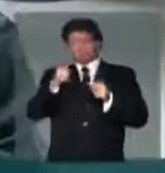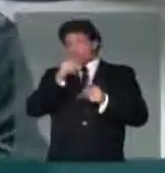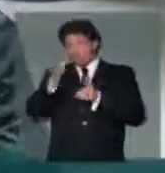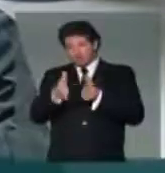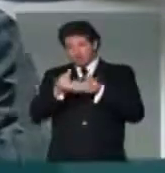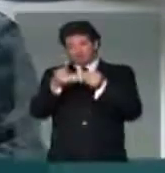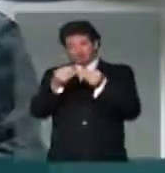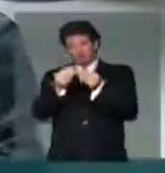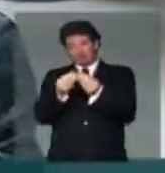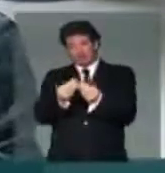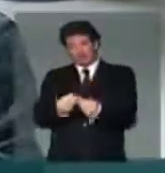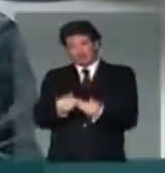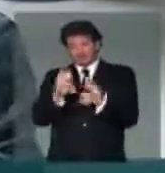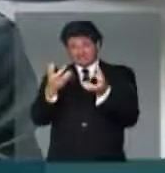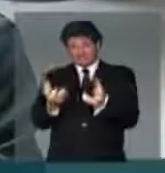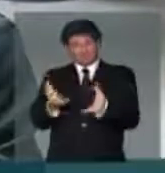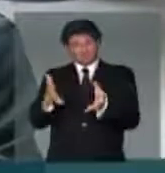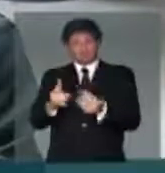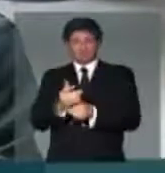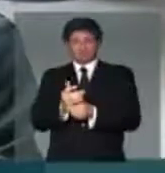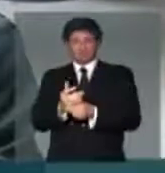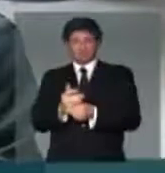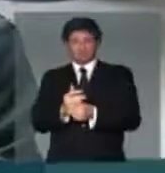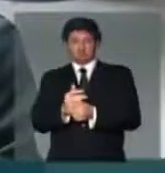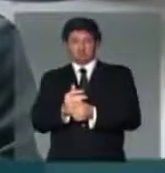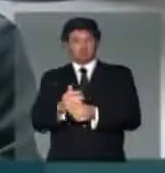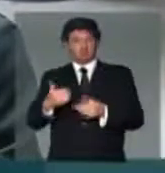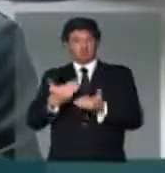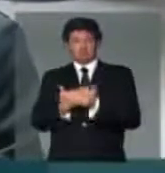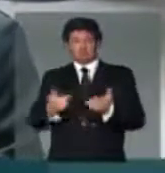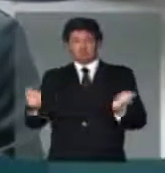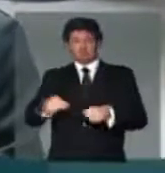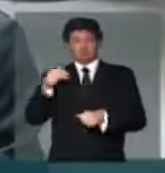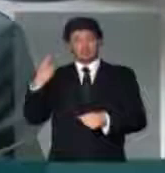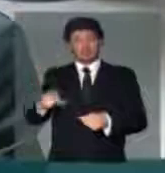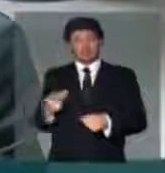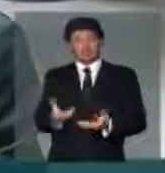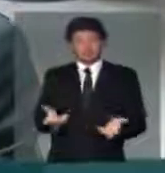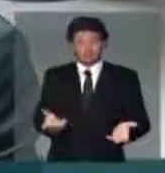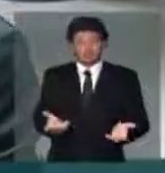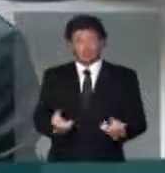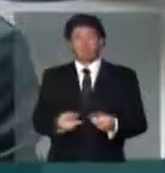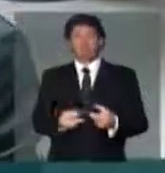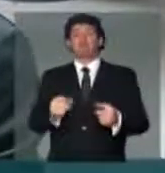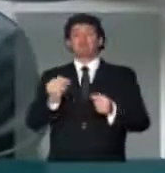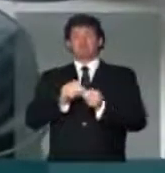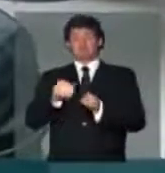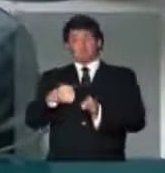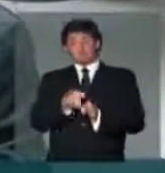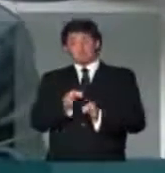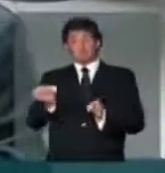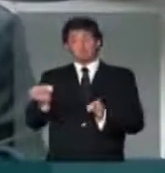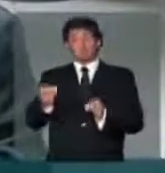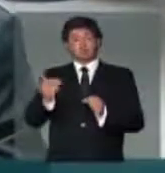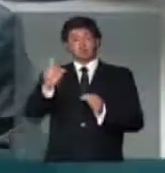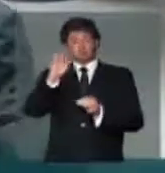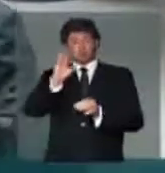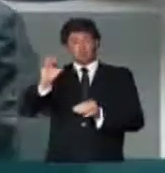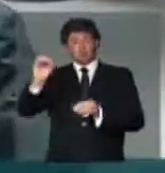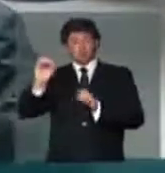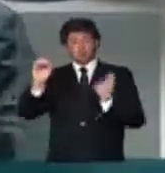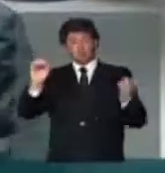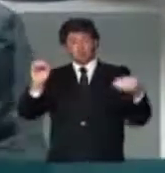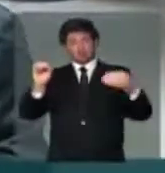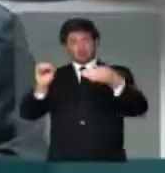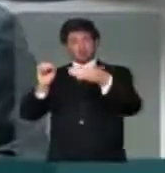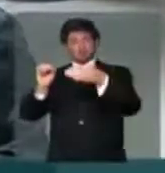está seco, né? E perdendo muito da sua capacidade. É fazer a transposição do Tocantins